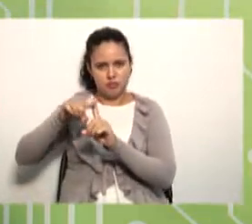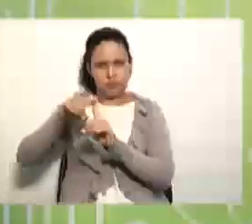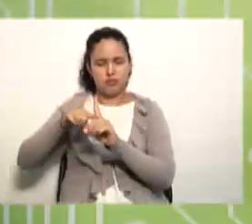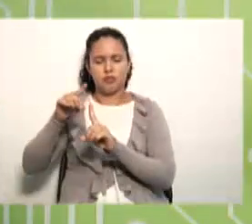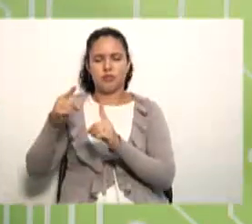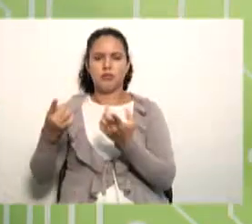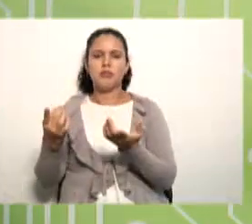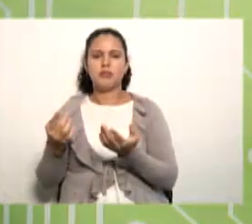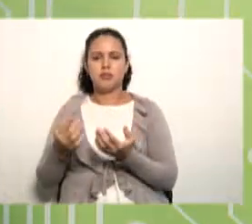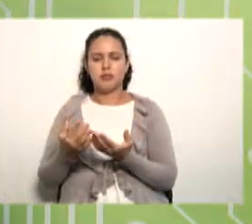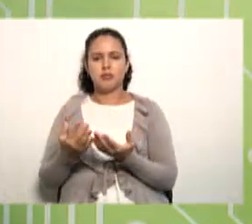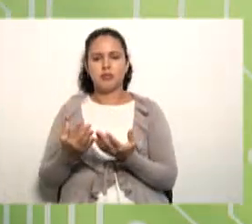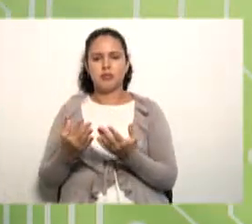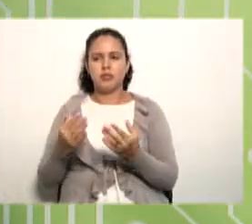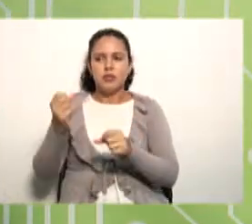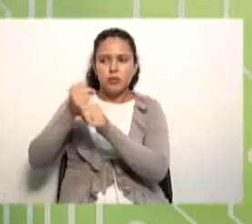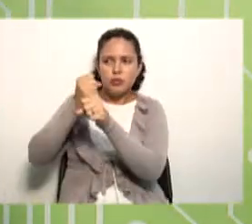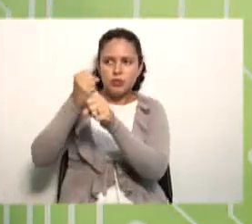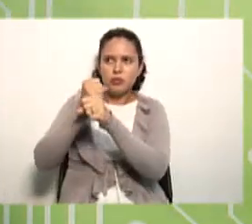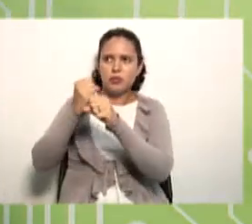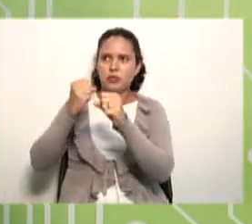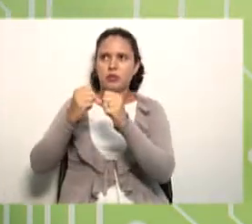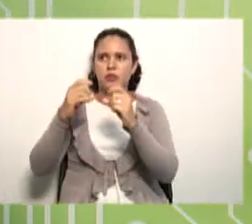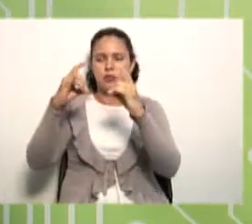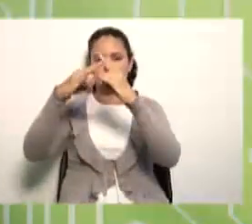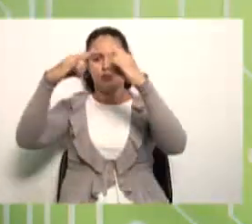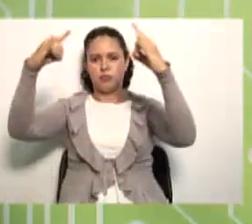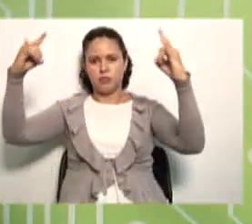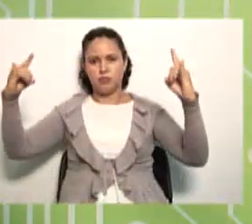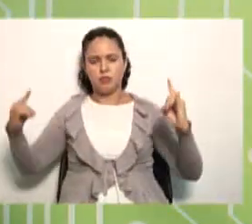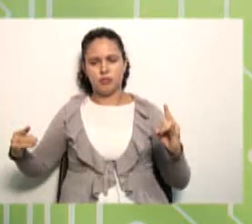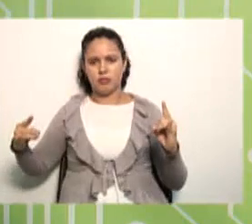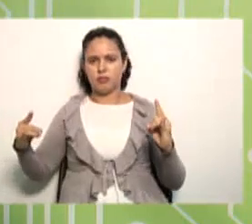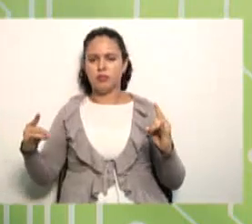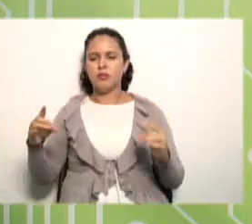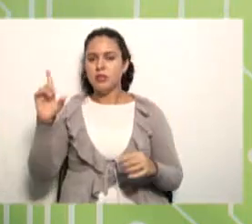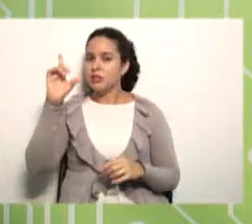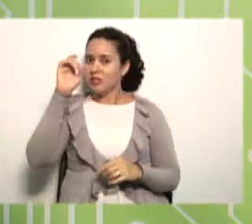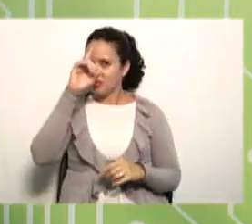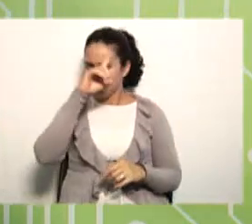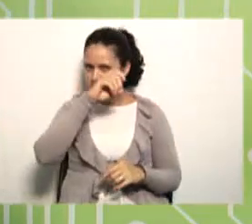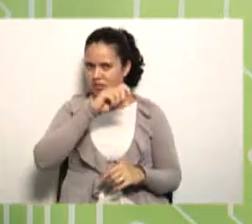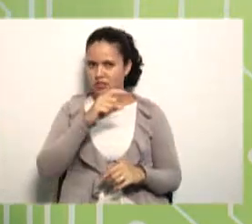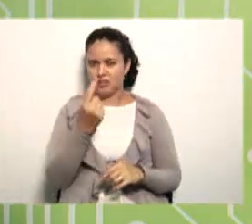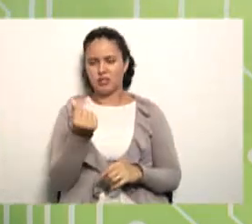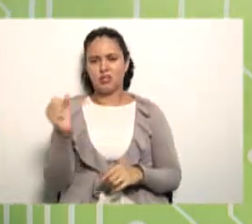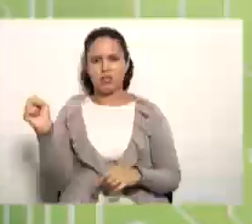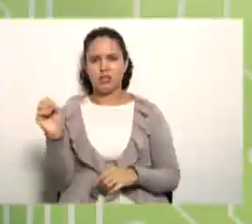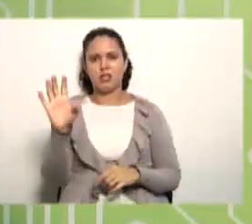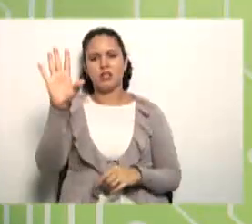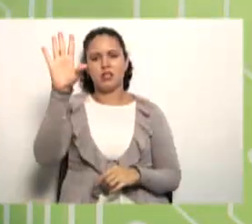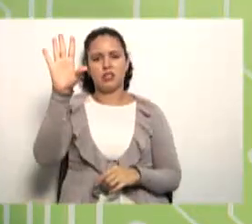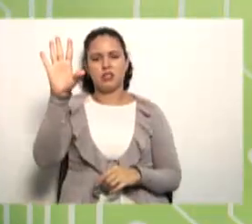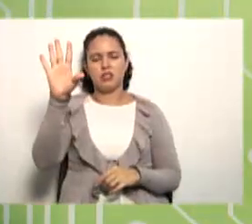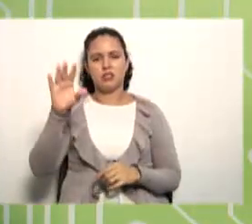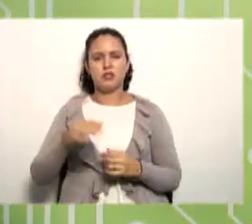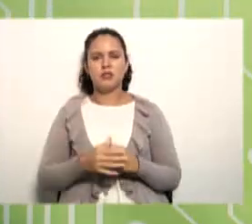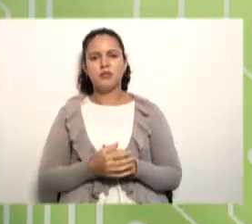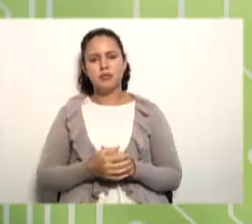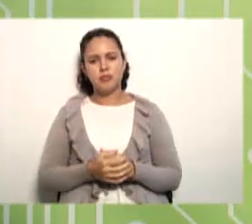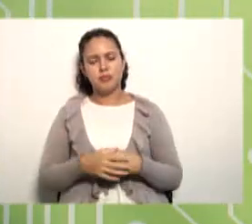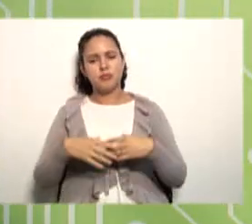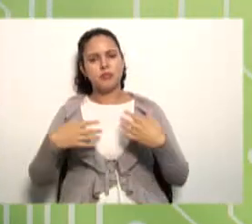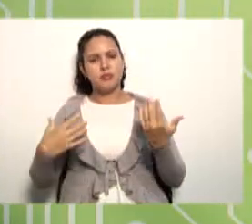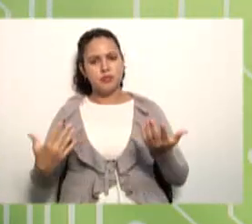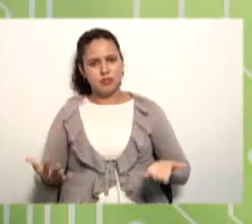um galpão. Não consigo imaginar, só sei que com certeza sairia muito caro. Então, ao tornar esse produto mais barato, com